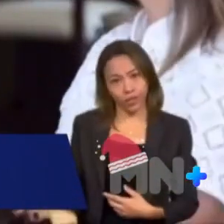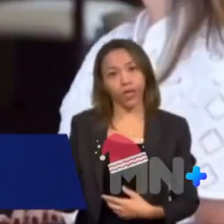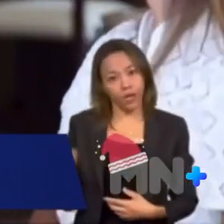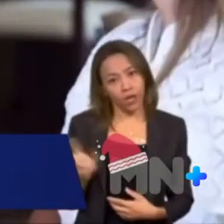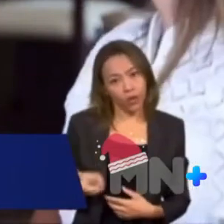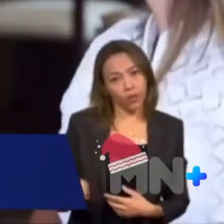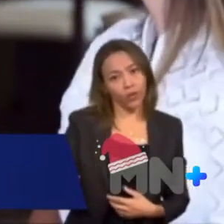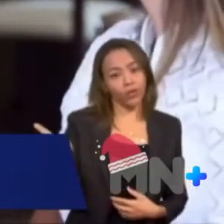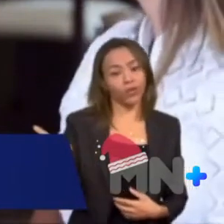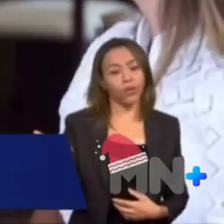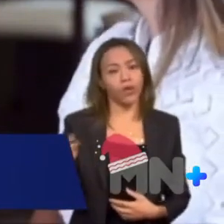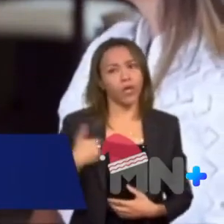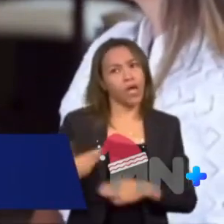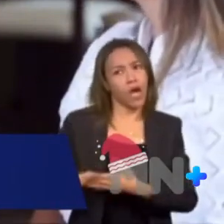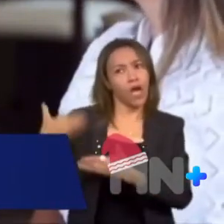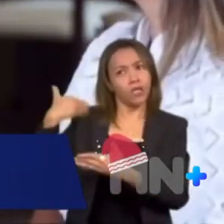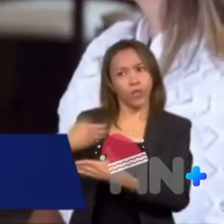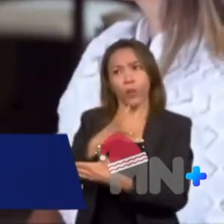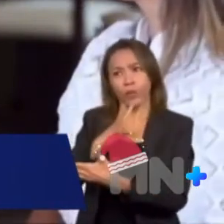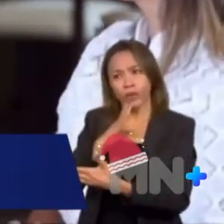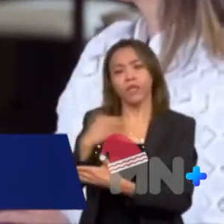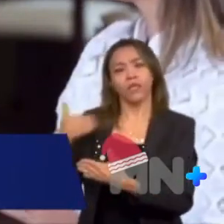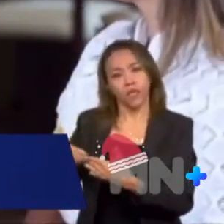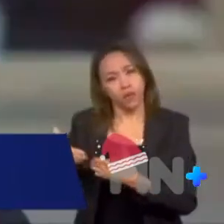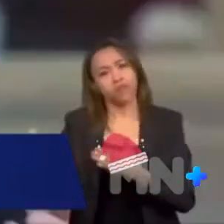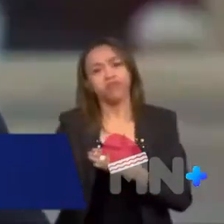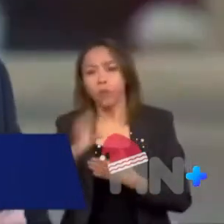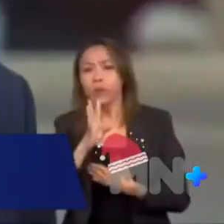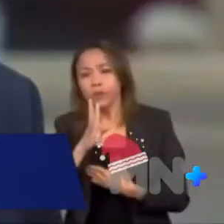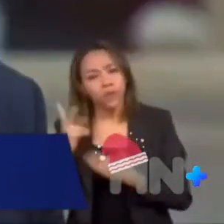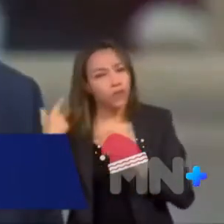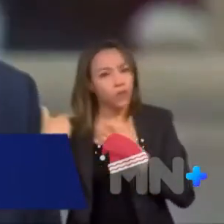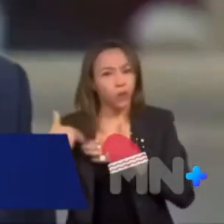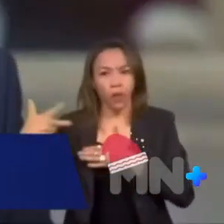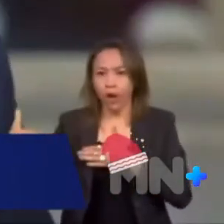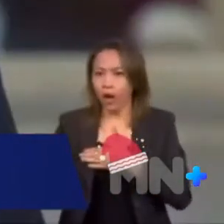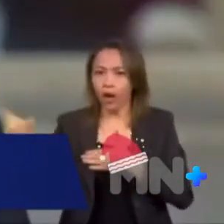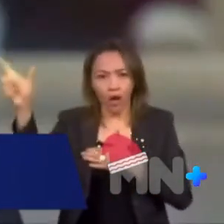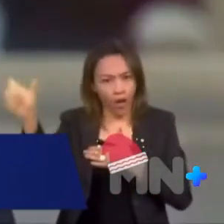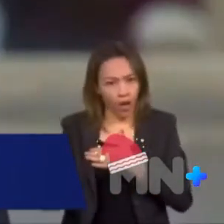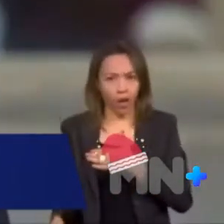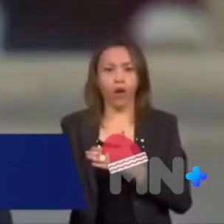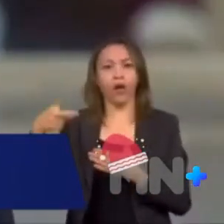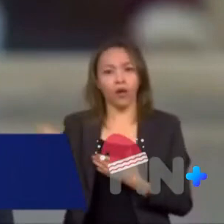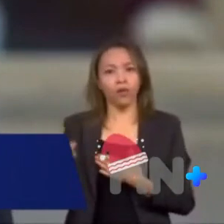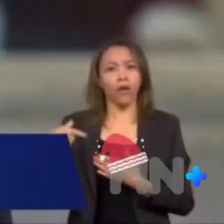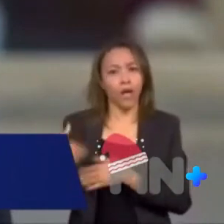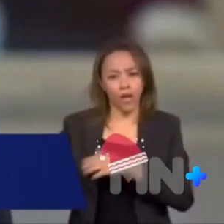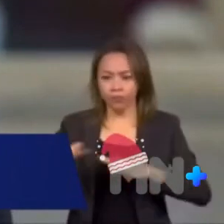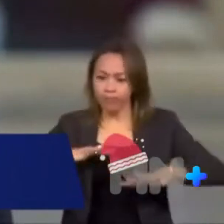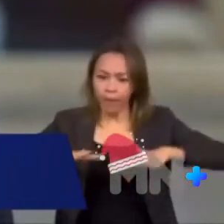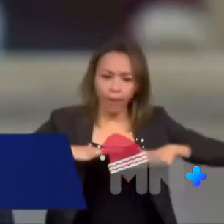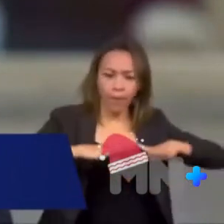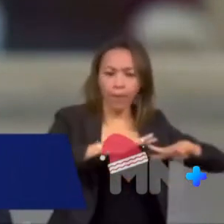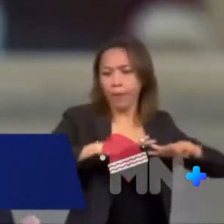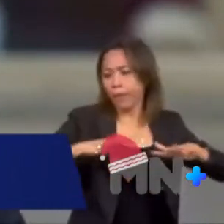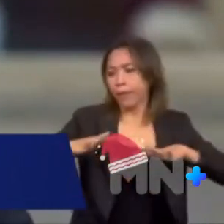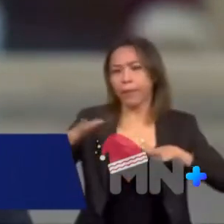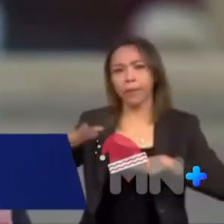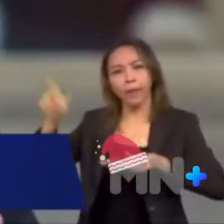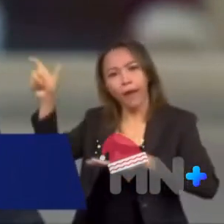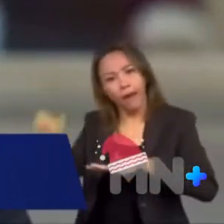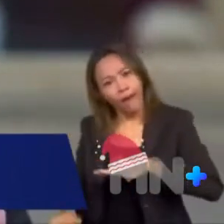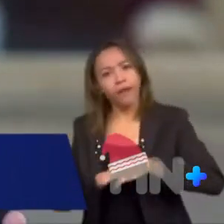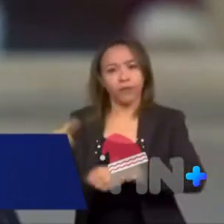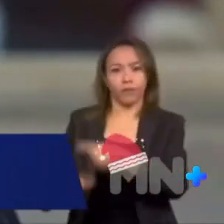conheci, era agente política quando eu estava na prisão, foi agente política durante a campanha, ela tem que ser agente política. É por isso que eu disse, ó,